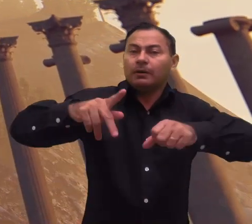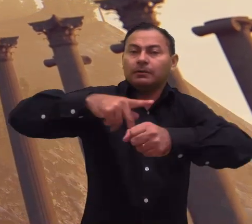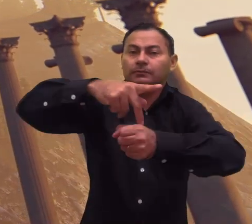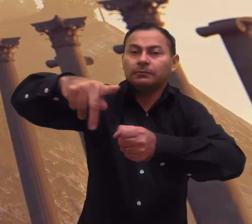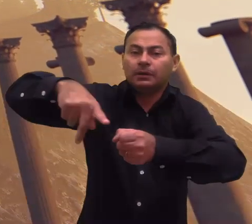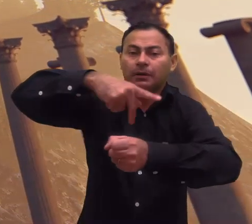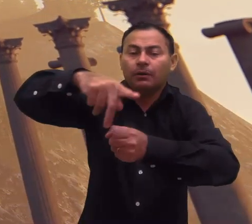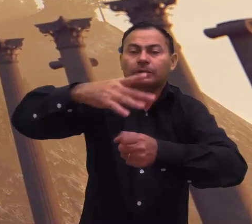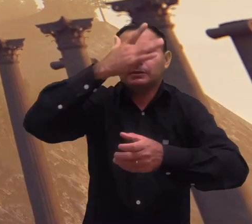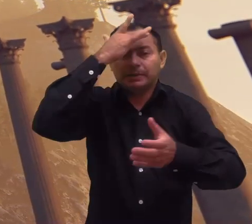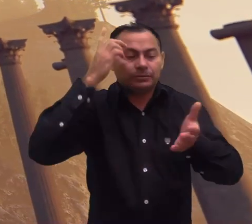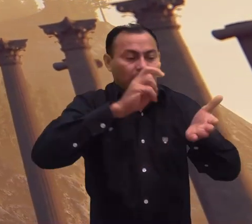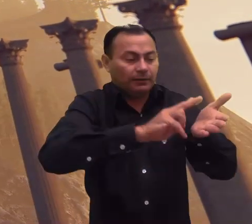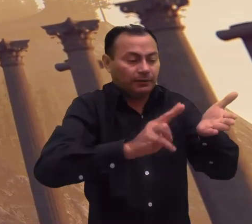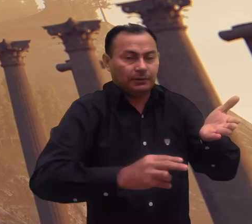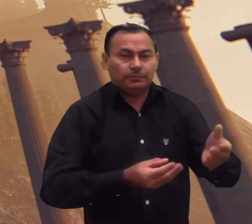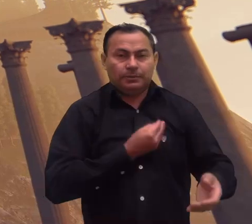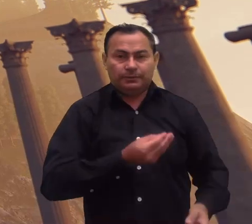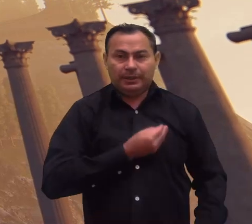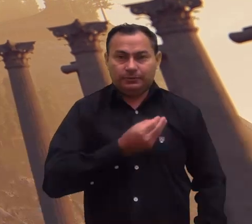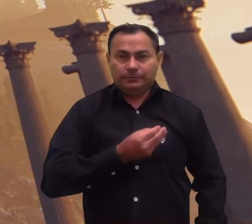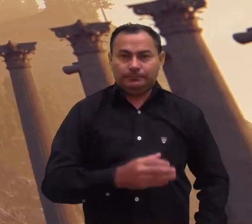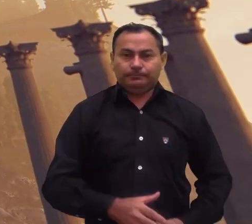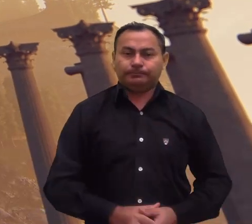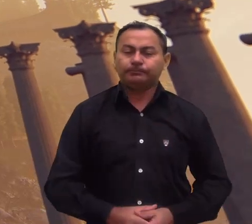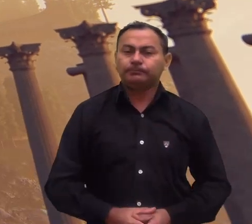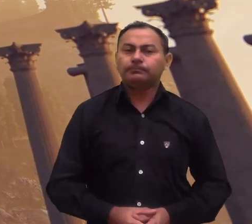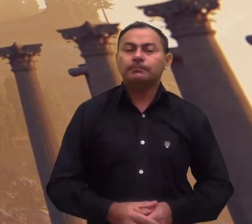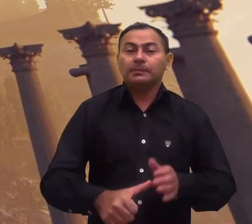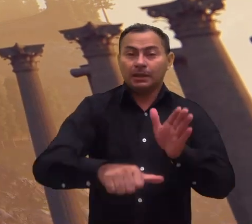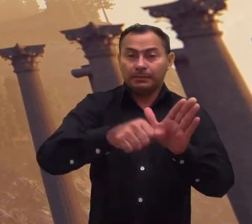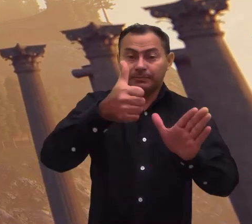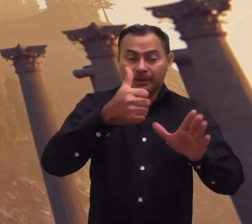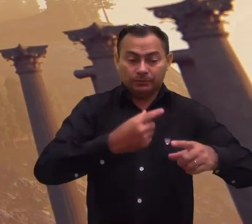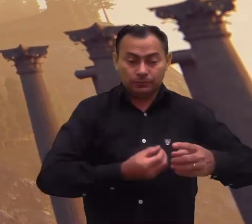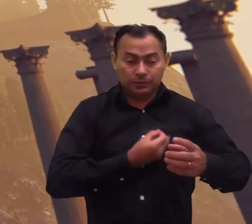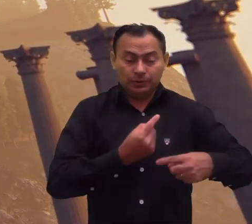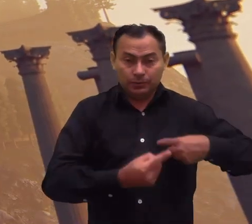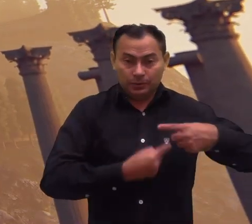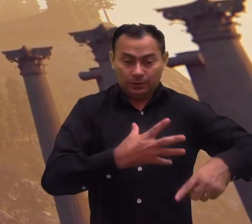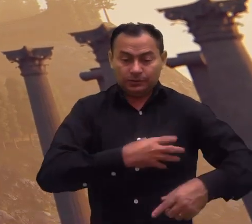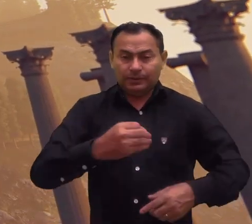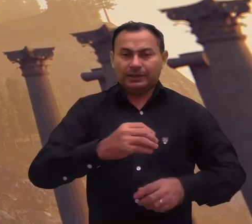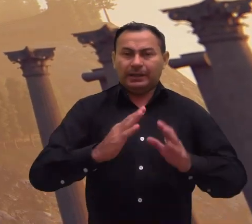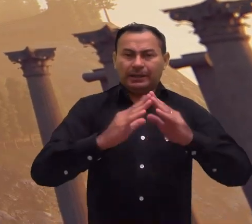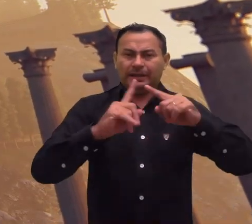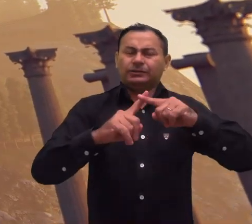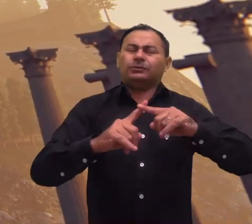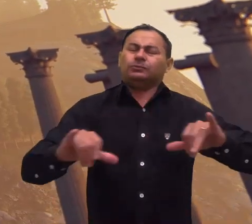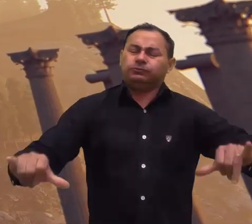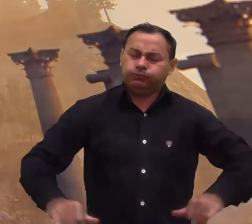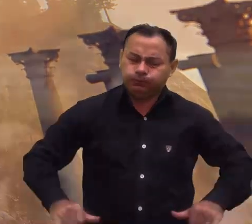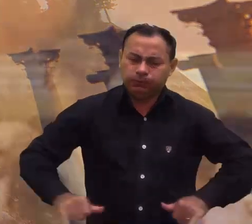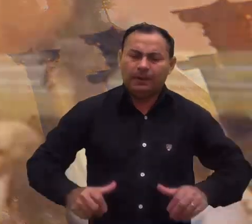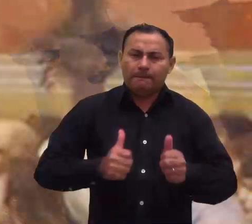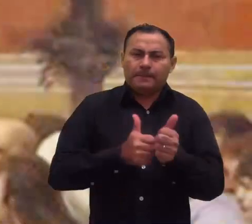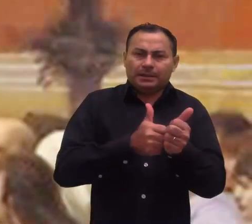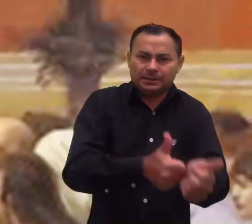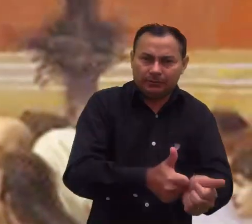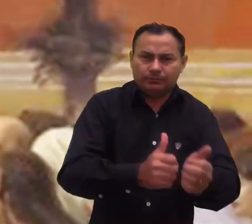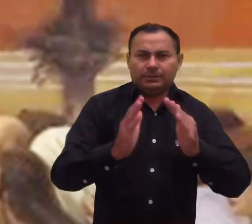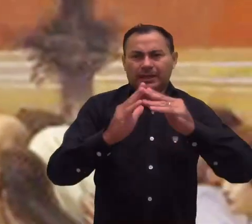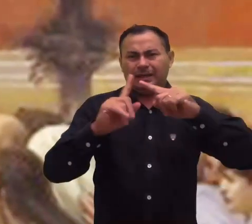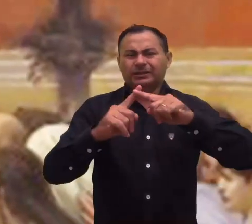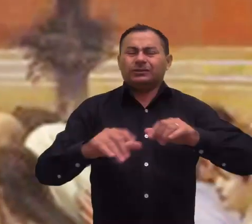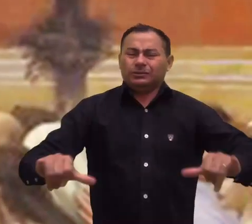espalhar, inclusive, para as províncias onde seus leitores estavam vivendo. A primeira geração da igreja sofreu muita